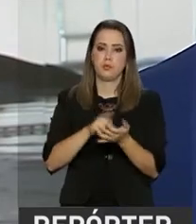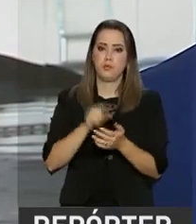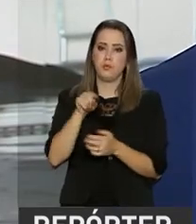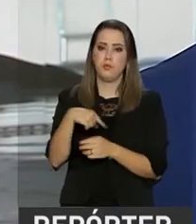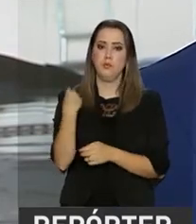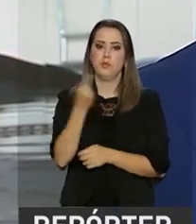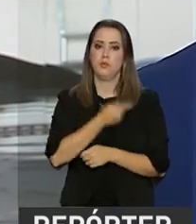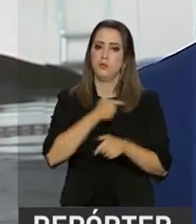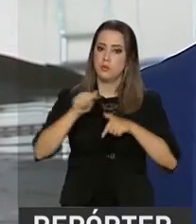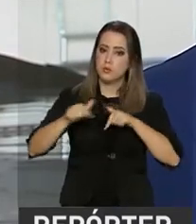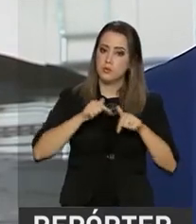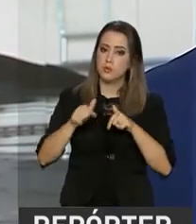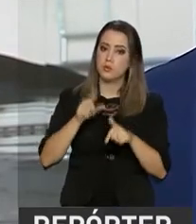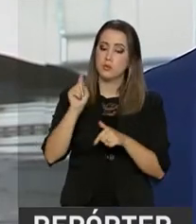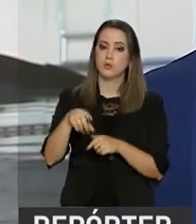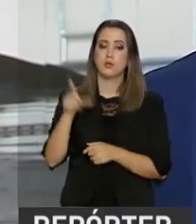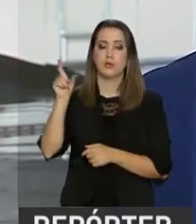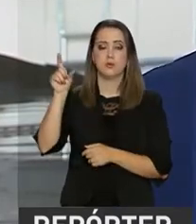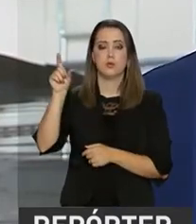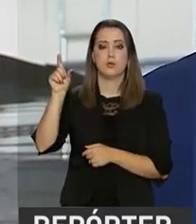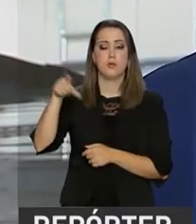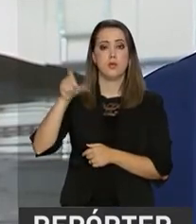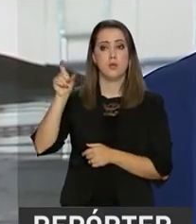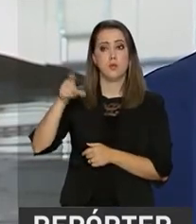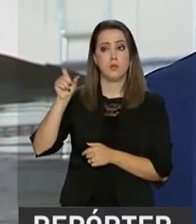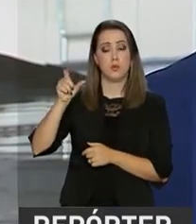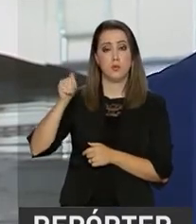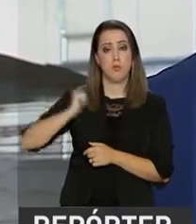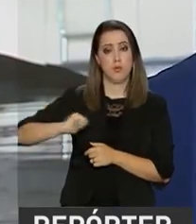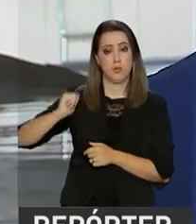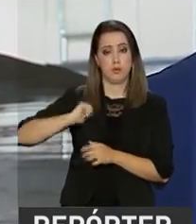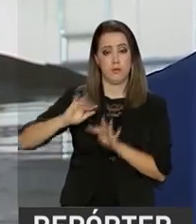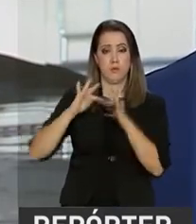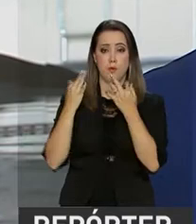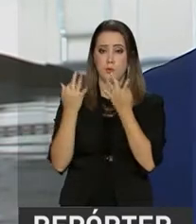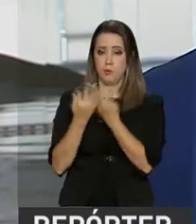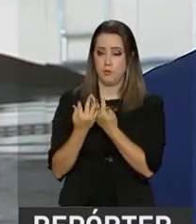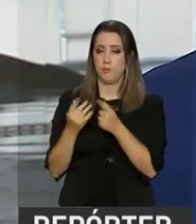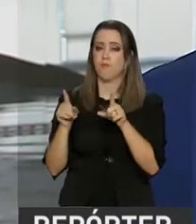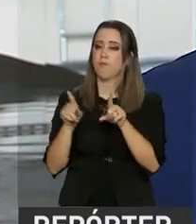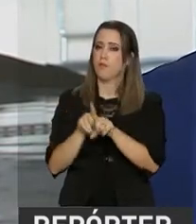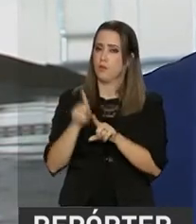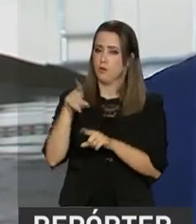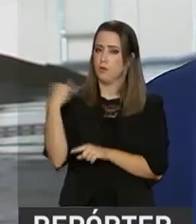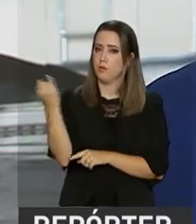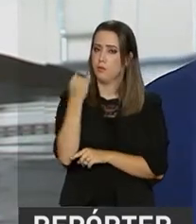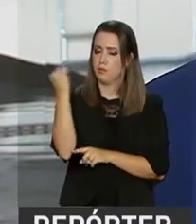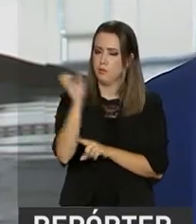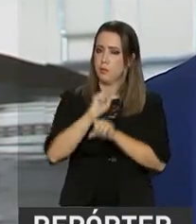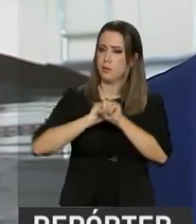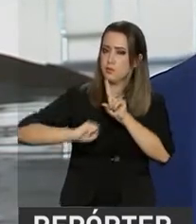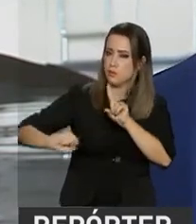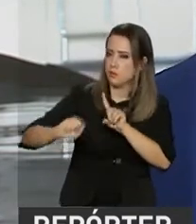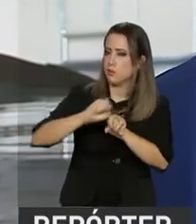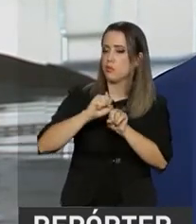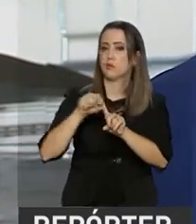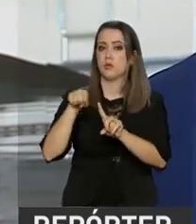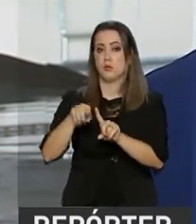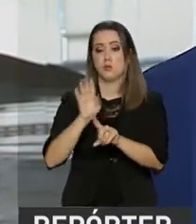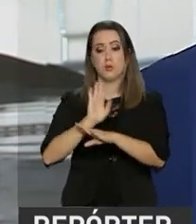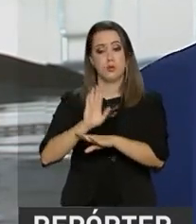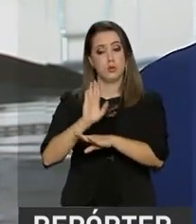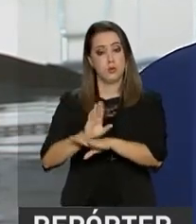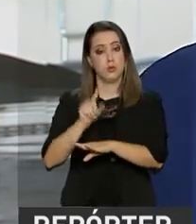é a tarefa do Bolsa Família, um programa importante, ele tem um papel social extremamente relevante no